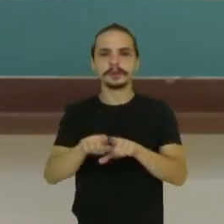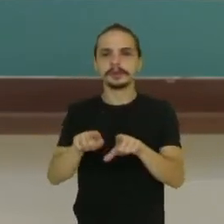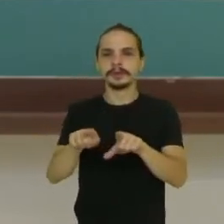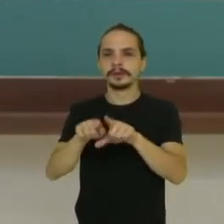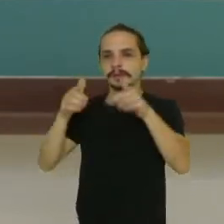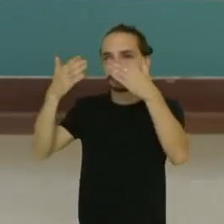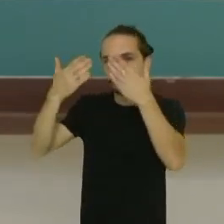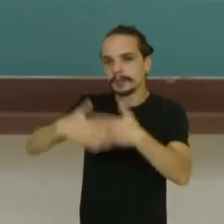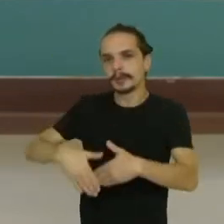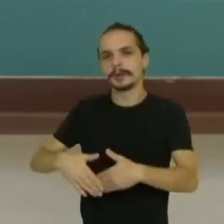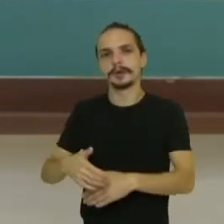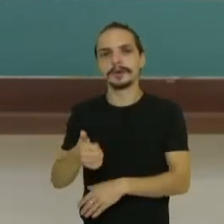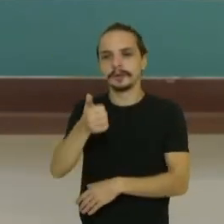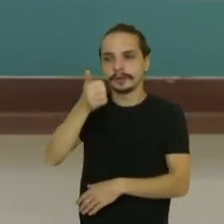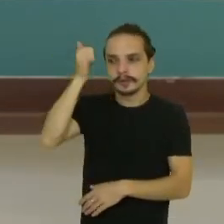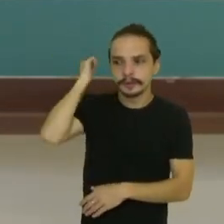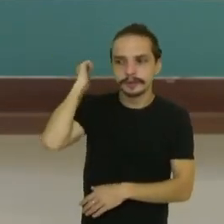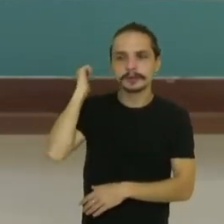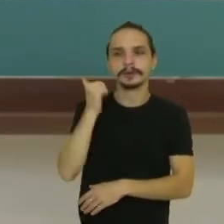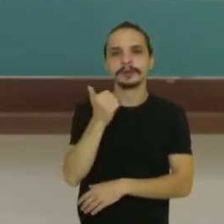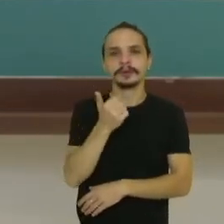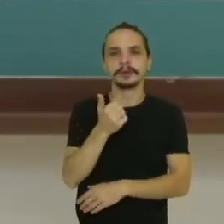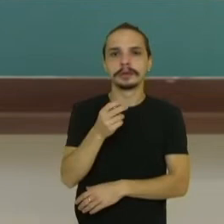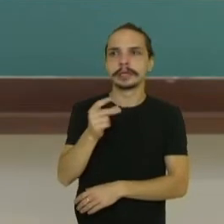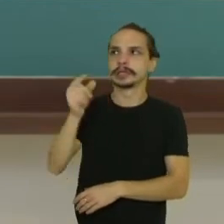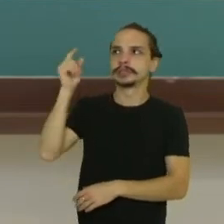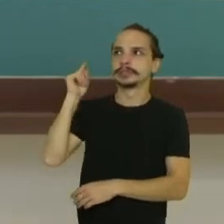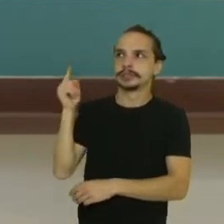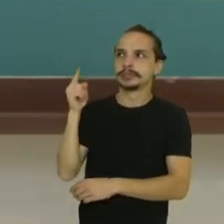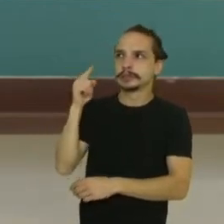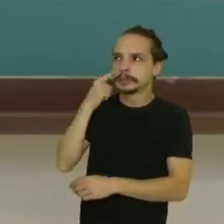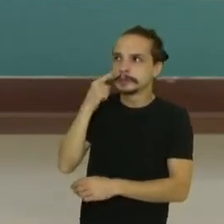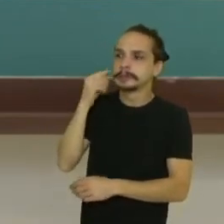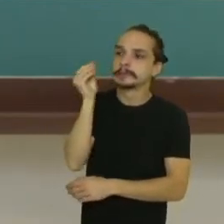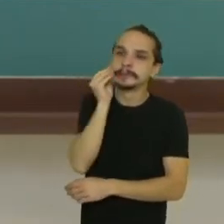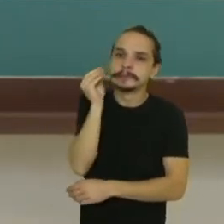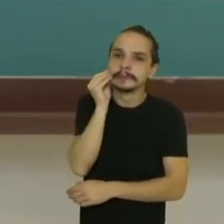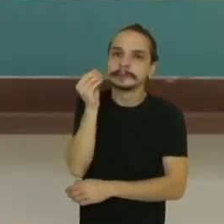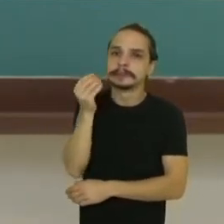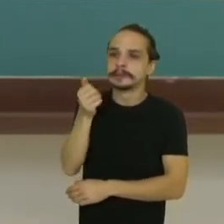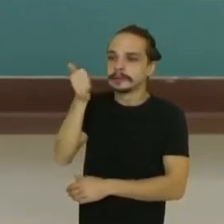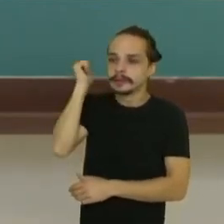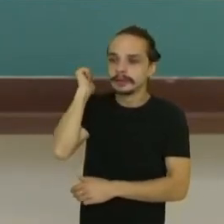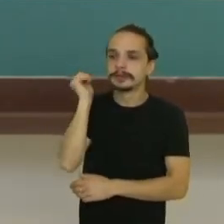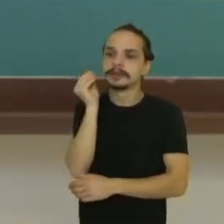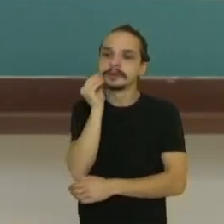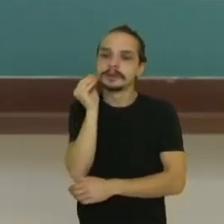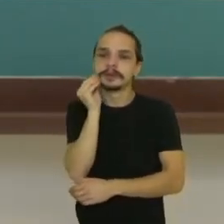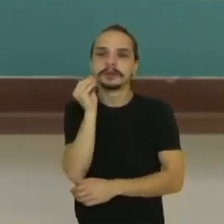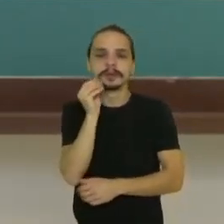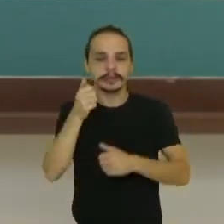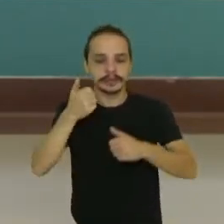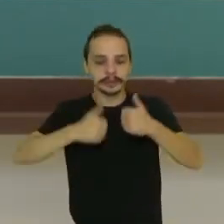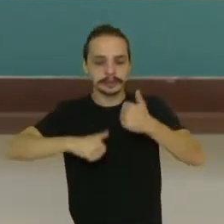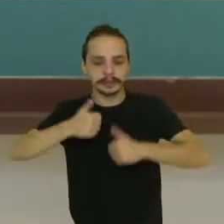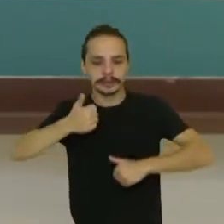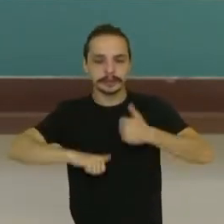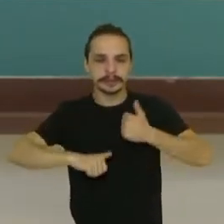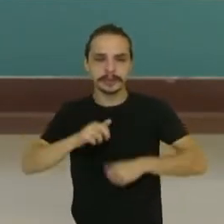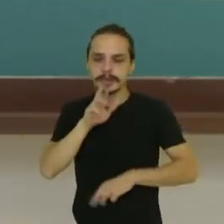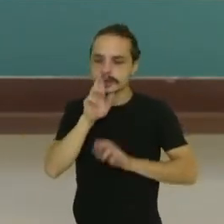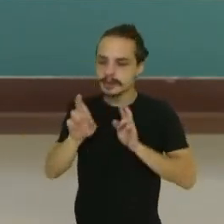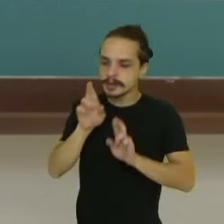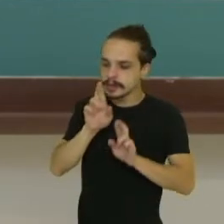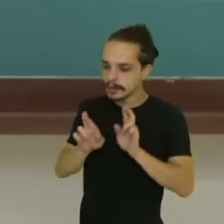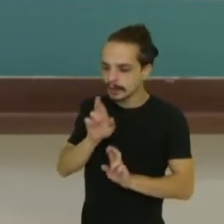né faça vestibulares de outros vestibulares passados para testar os seus conhecimentos análise os seus